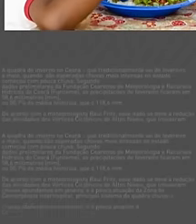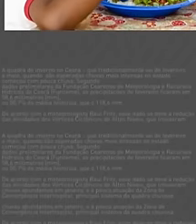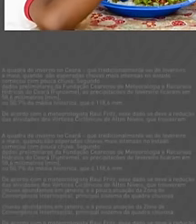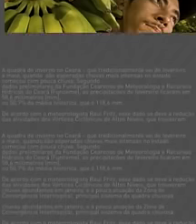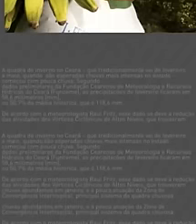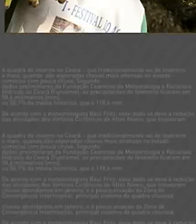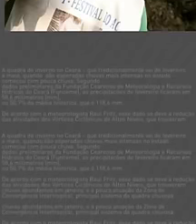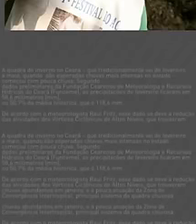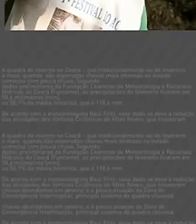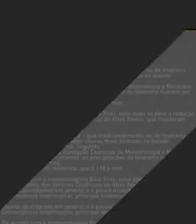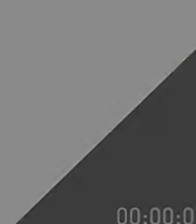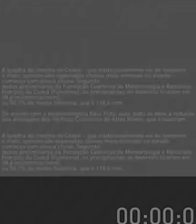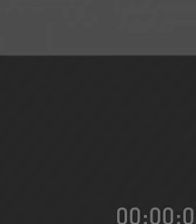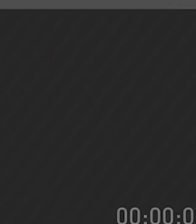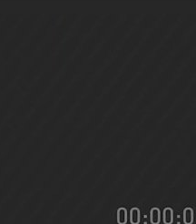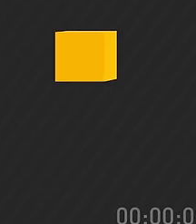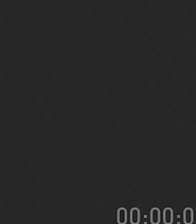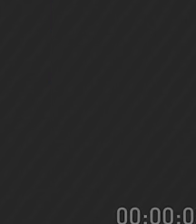Federal